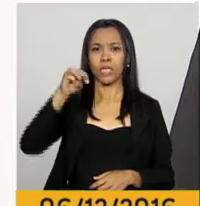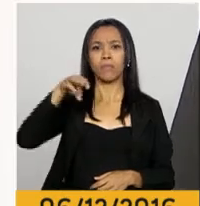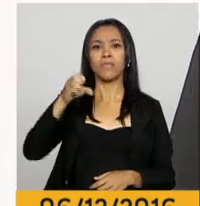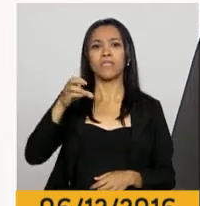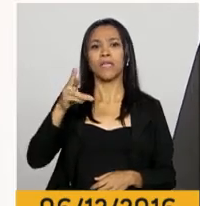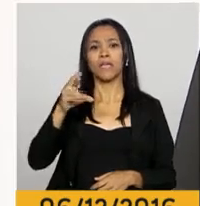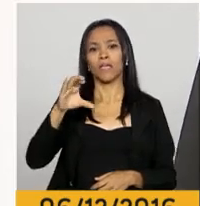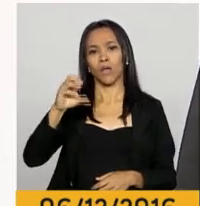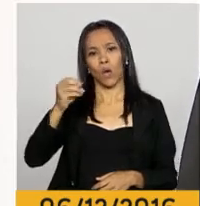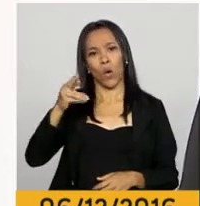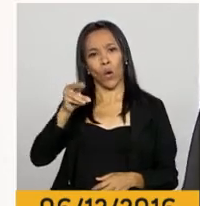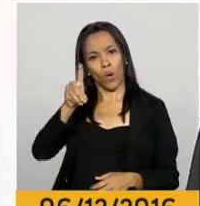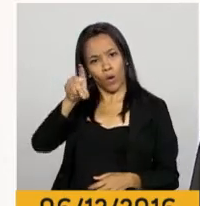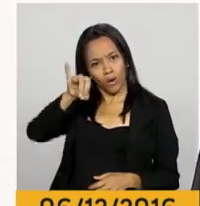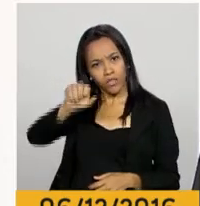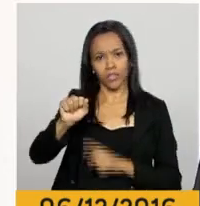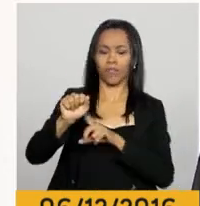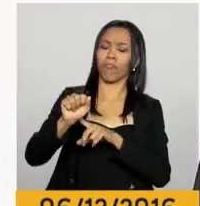a